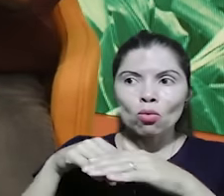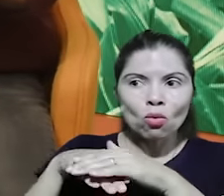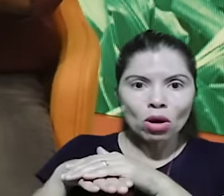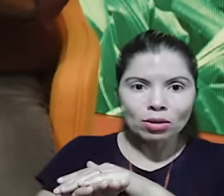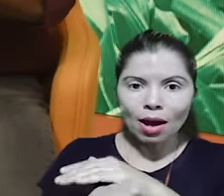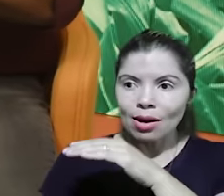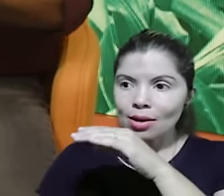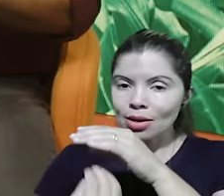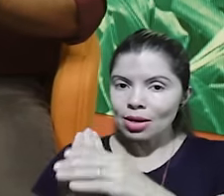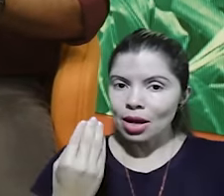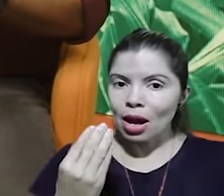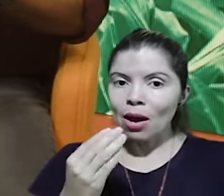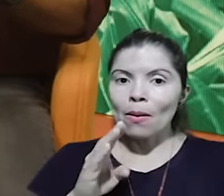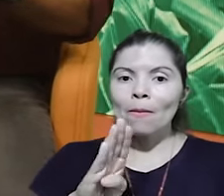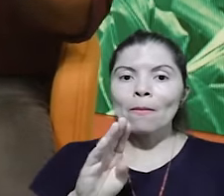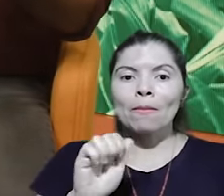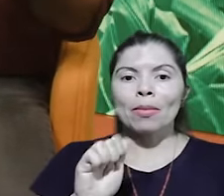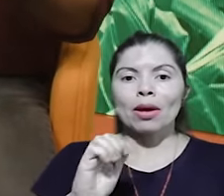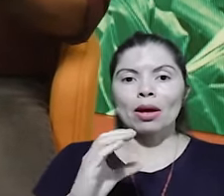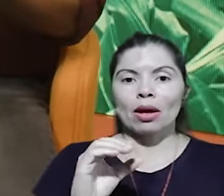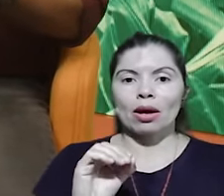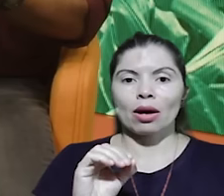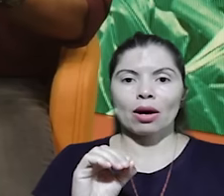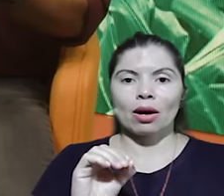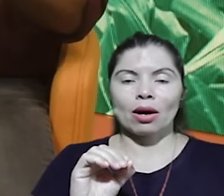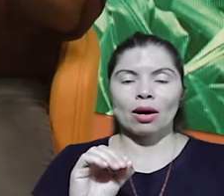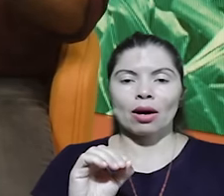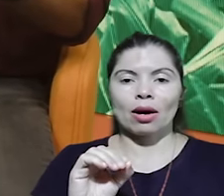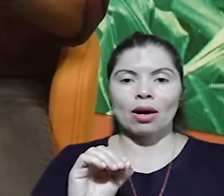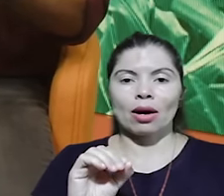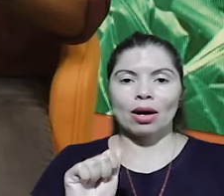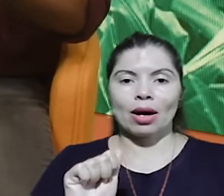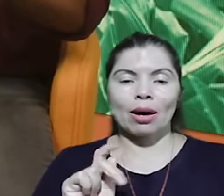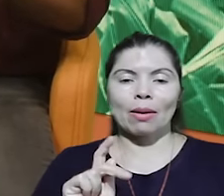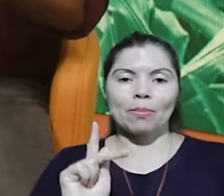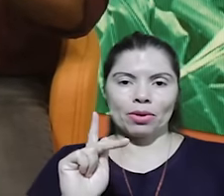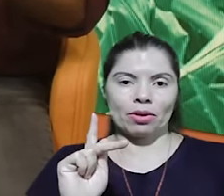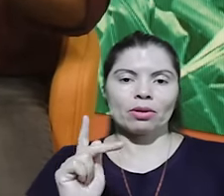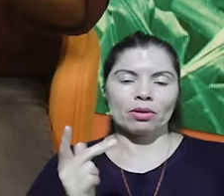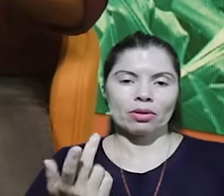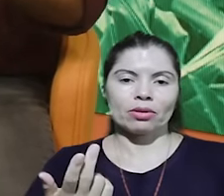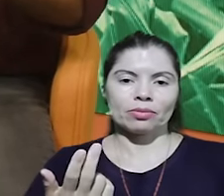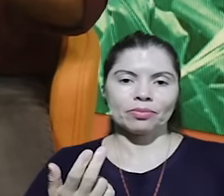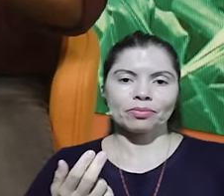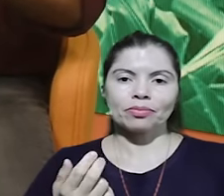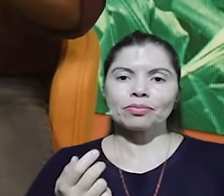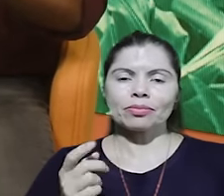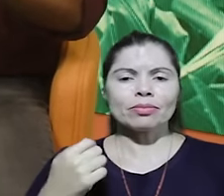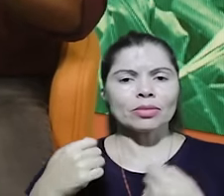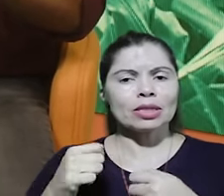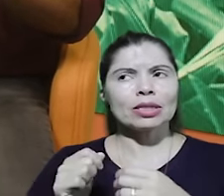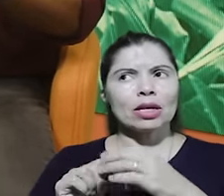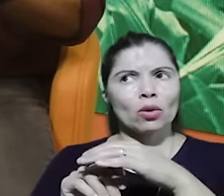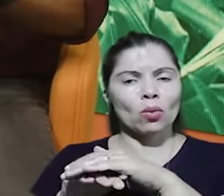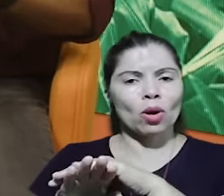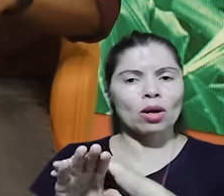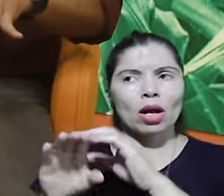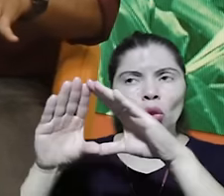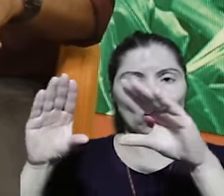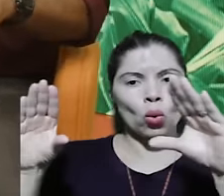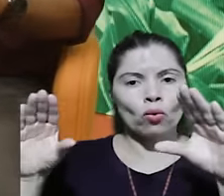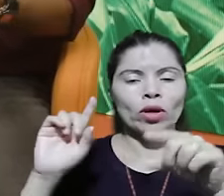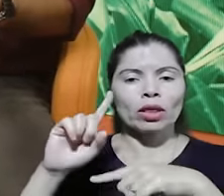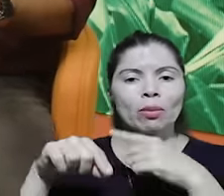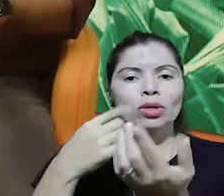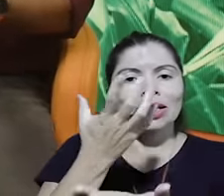criar um backup Ah uma dúvida Como cria um backup manda um e-mail desse arquivo para você mesmo fica ele lá em nuvem depois você acessa e faz o download